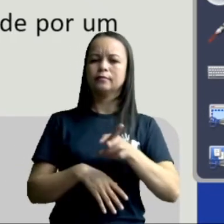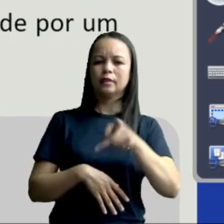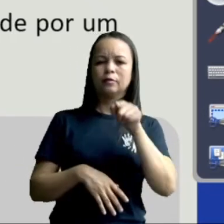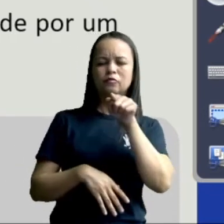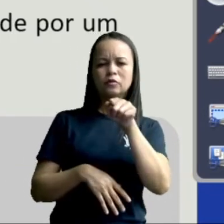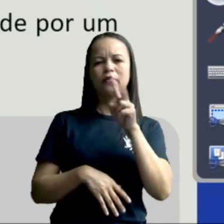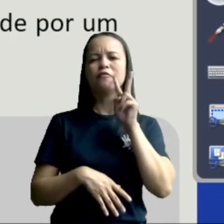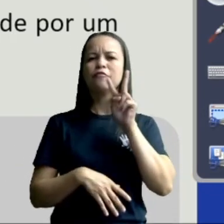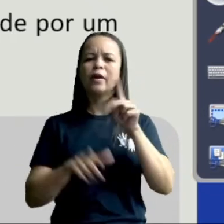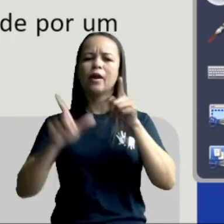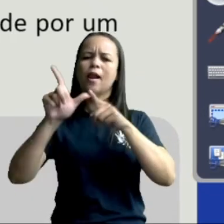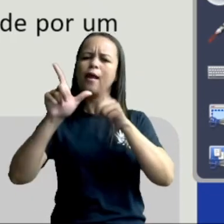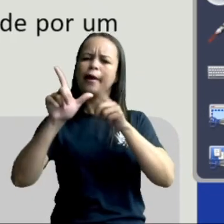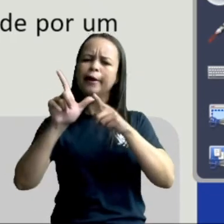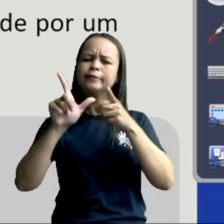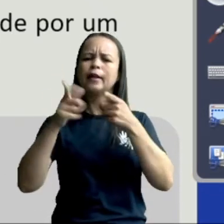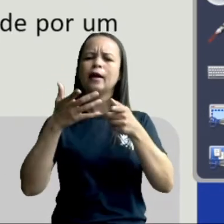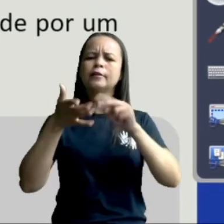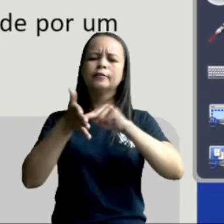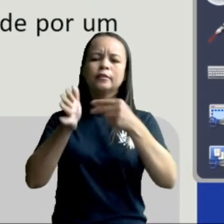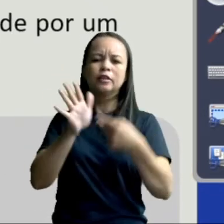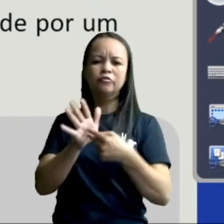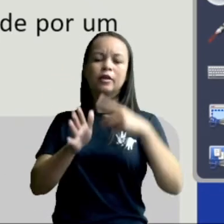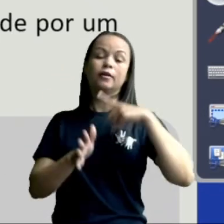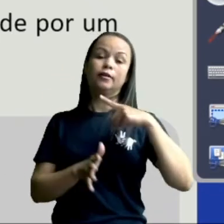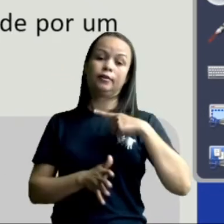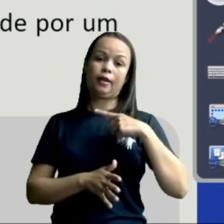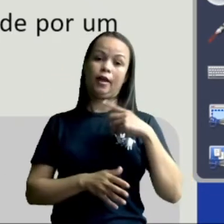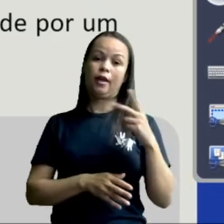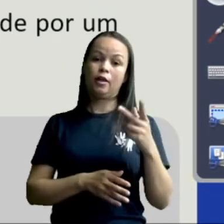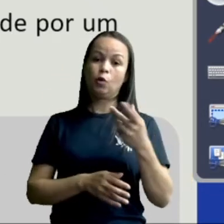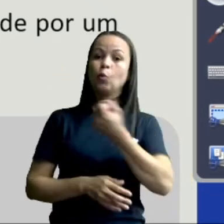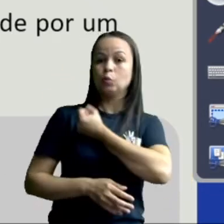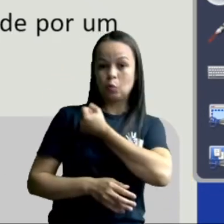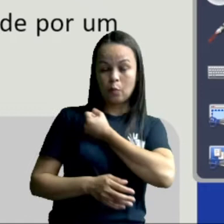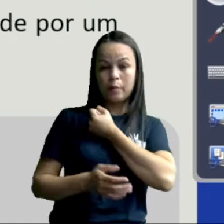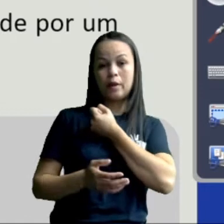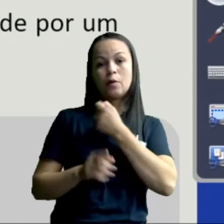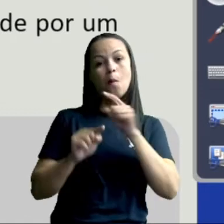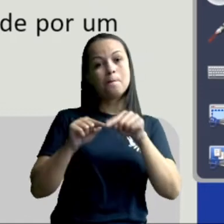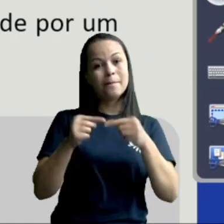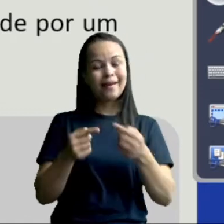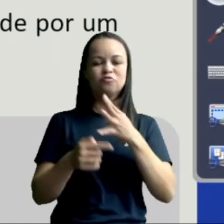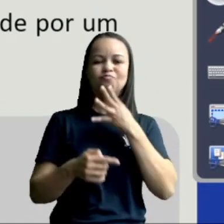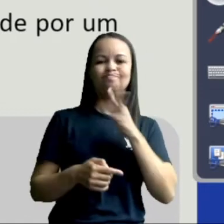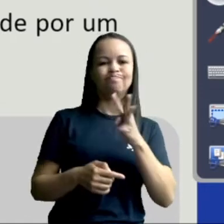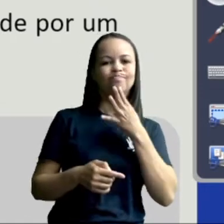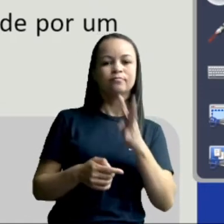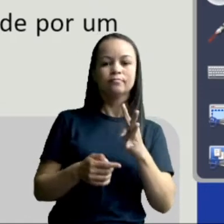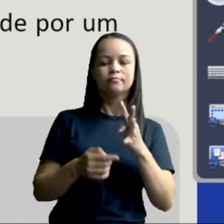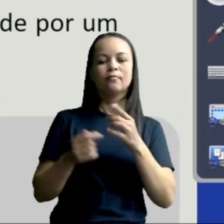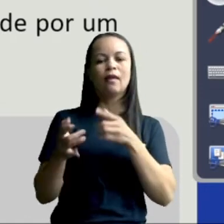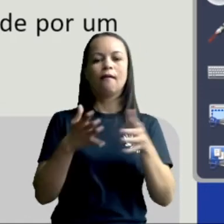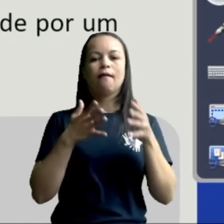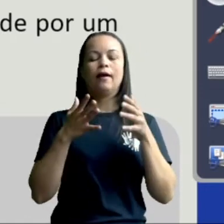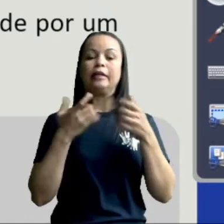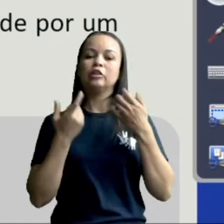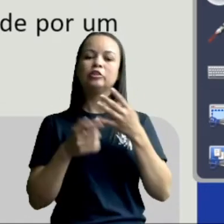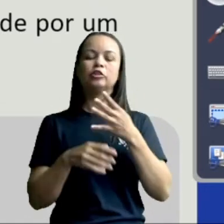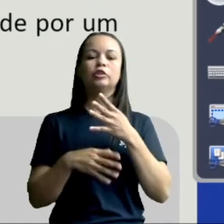verem uma letrinha, significa que a gente tem um valor até então desconhecido. A gente chama esses valores